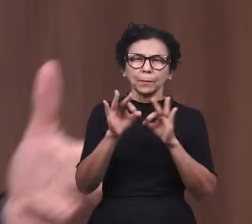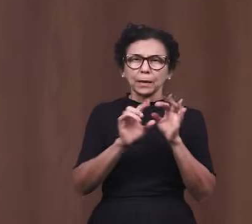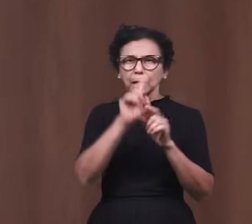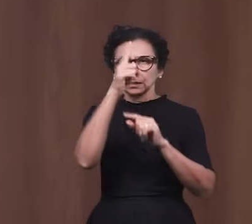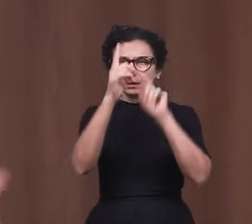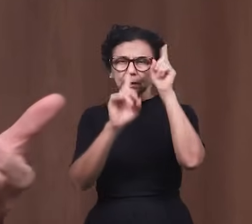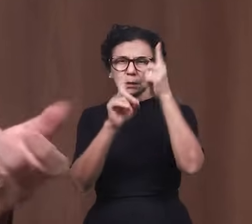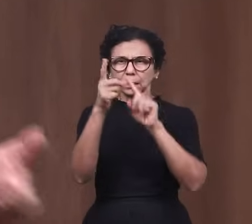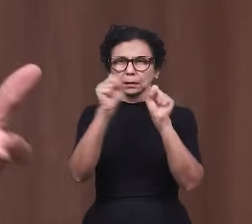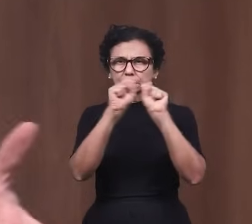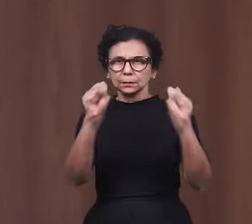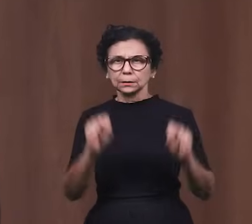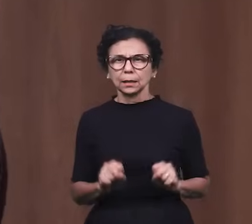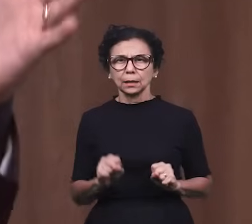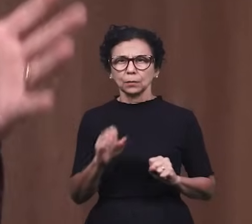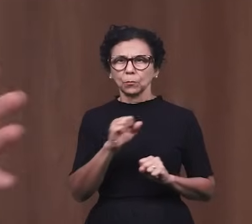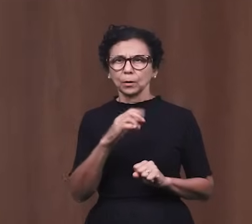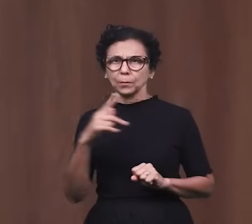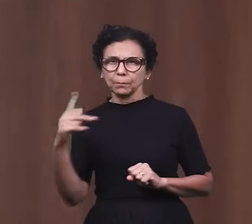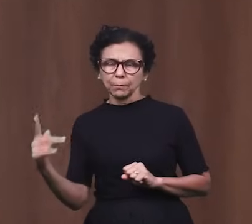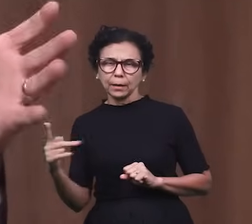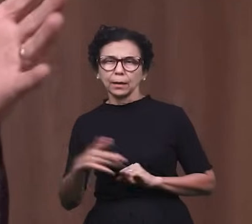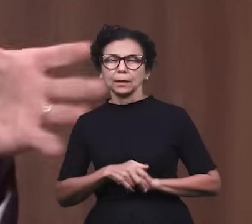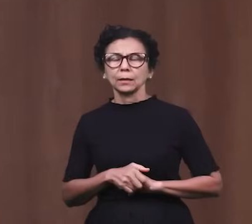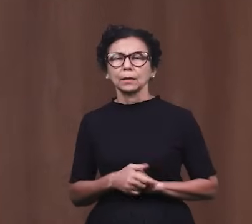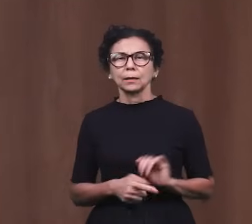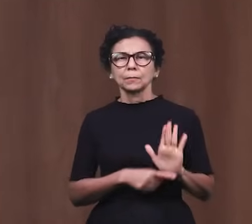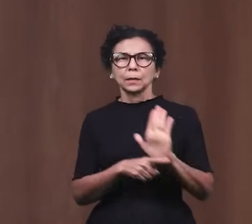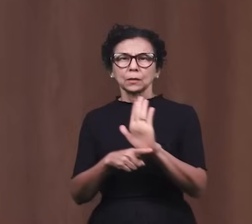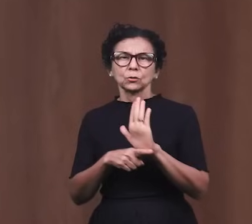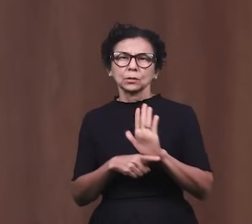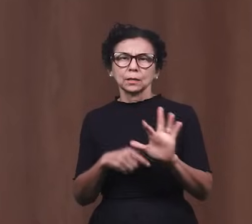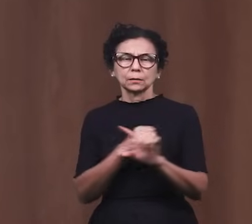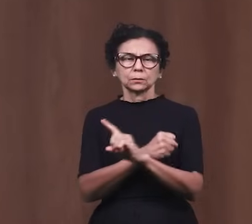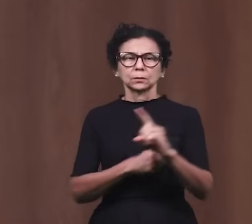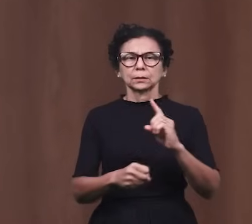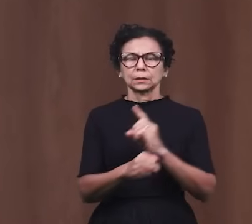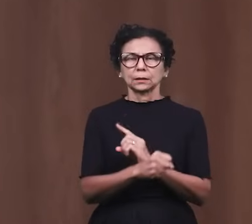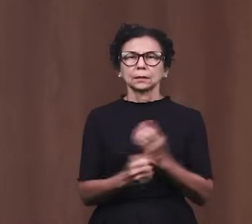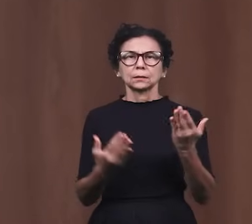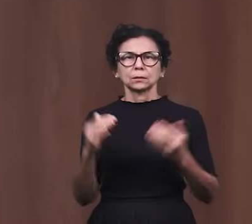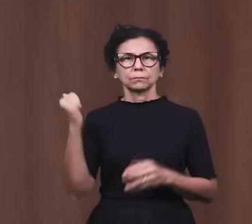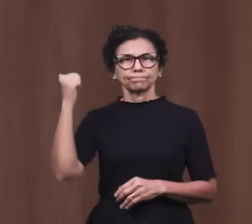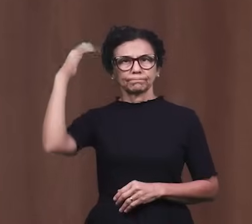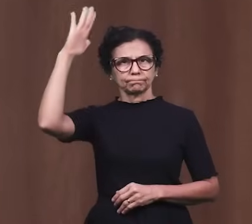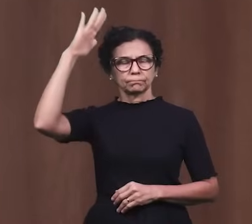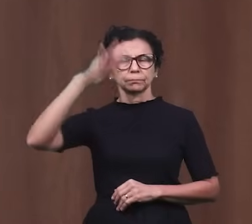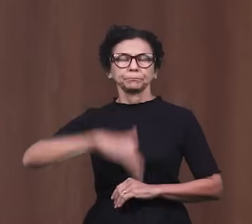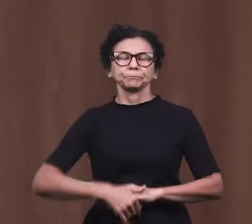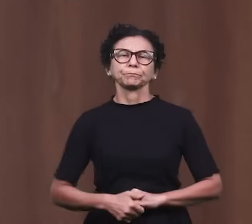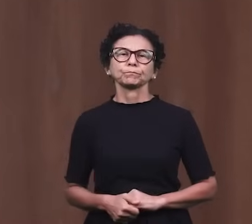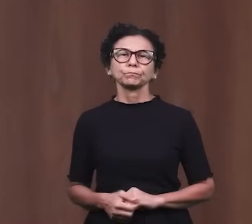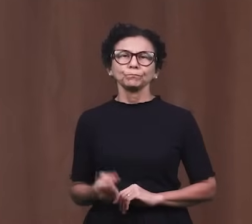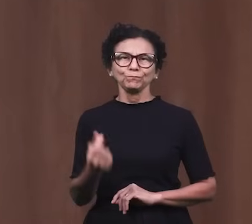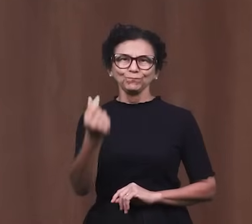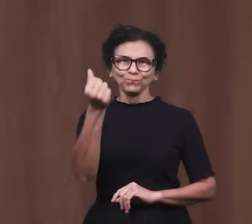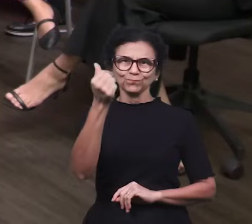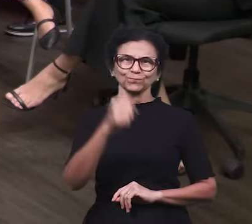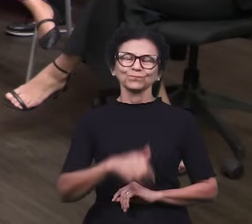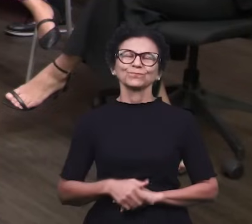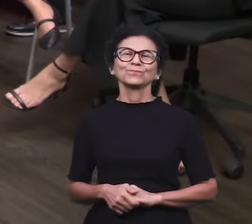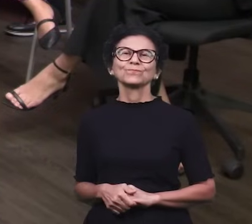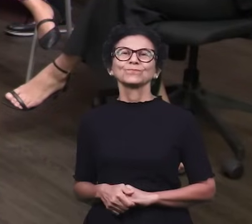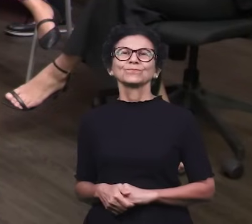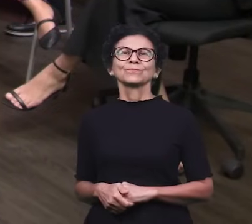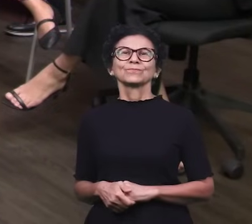fazer um sistema, um aplicativo, alguma coisa que resolva uma dor, um problema da sociedade, esse jovem, muito provavelmente, ele vai ter sucesso, ele vai